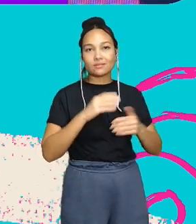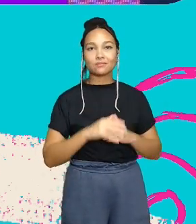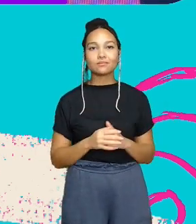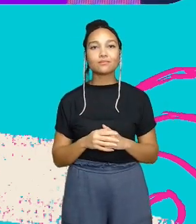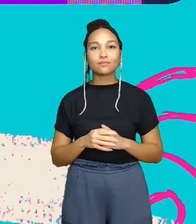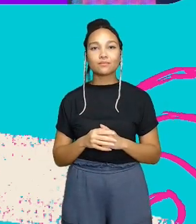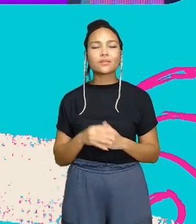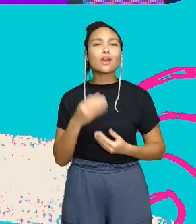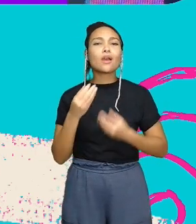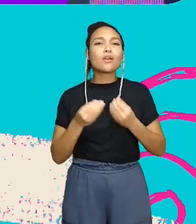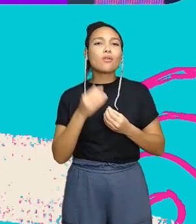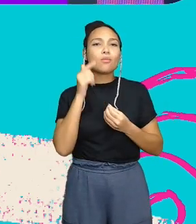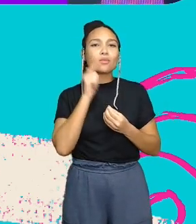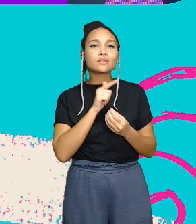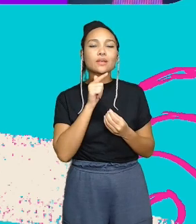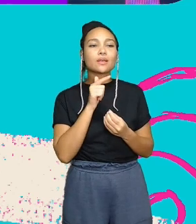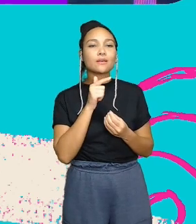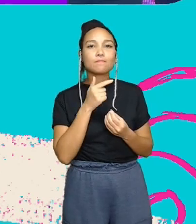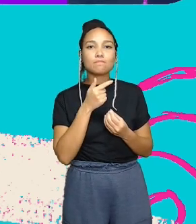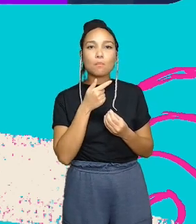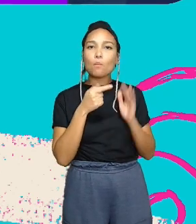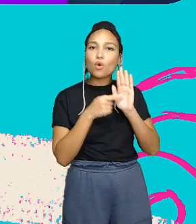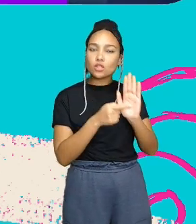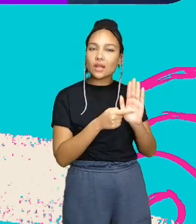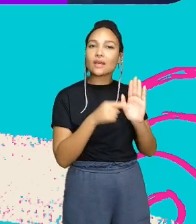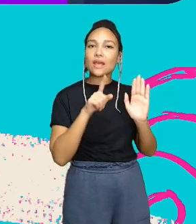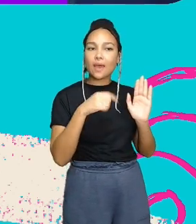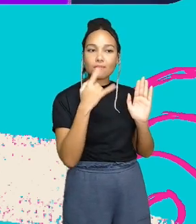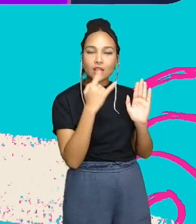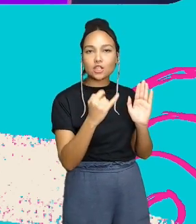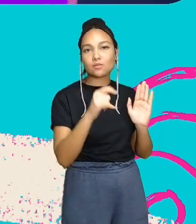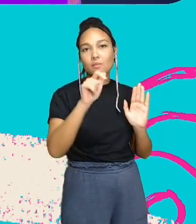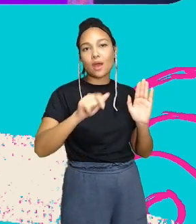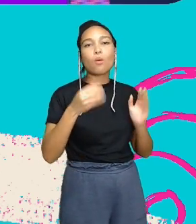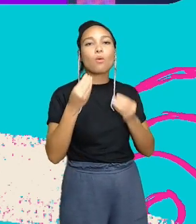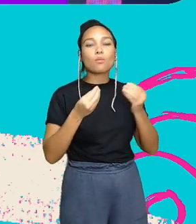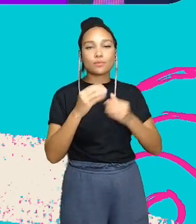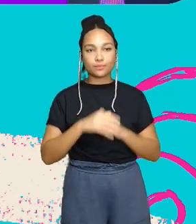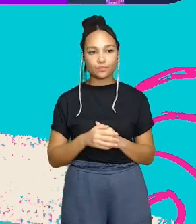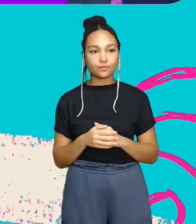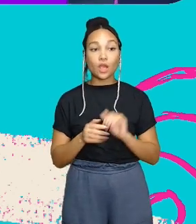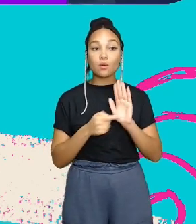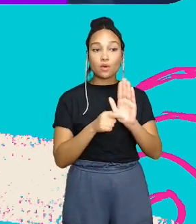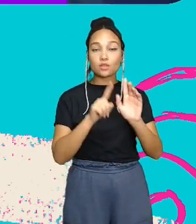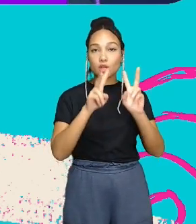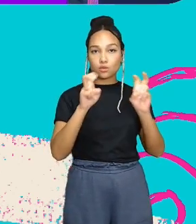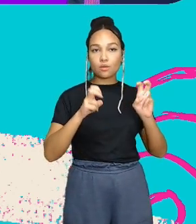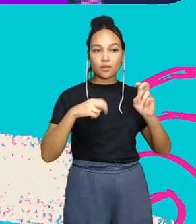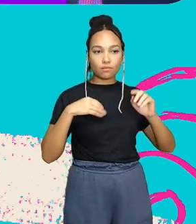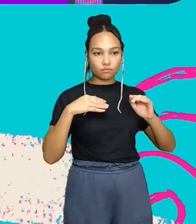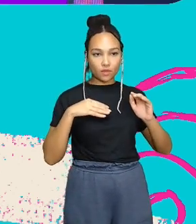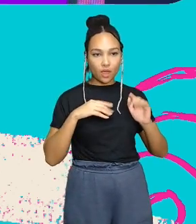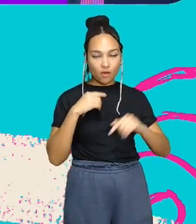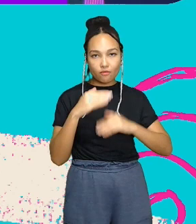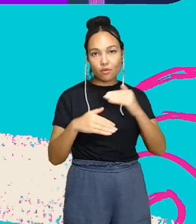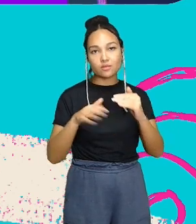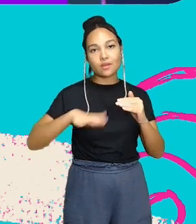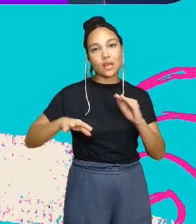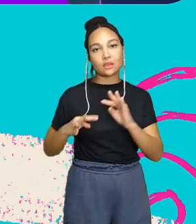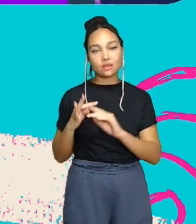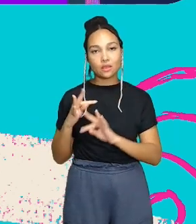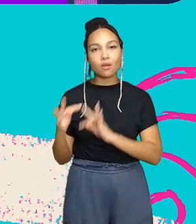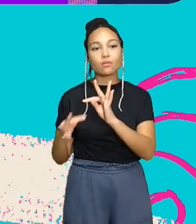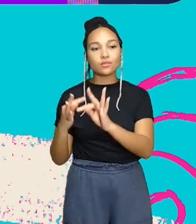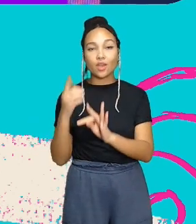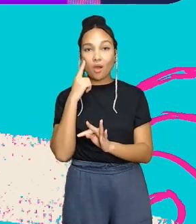tornar atrativo e interessante para ele? Assim como eu falei sobre a evolução exponencial da tecnologia, olha só,